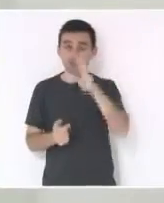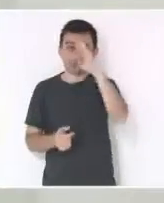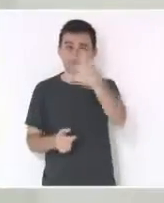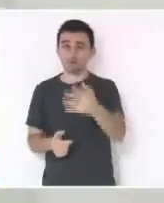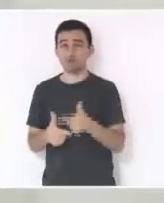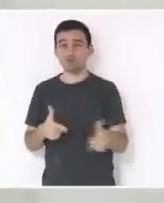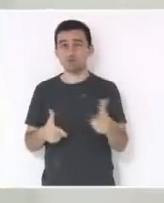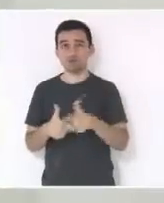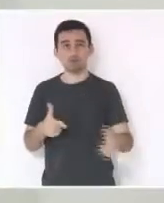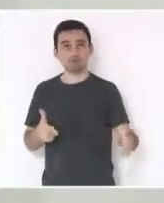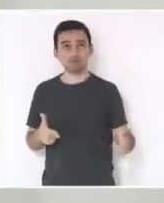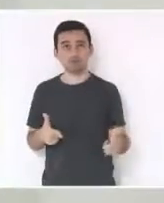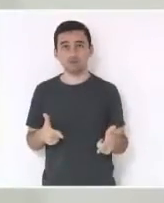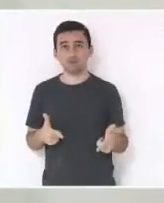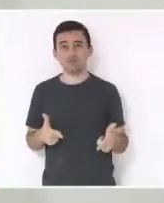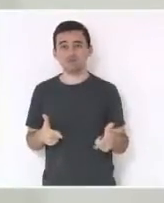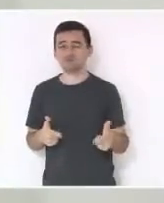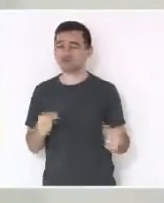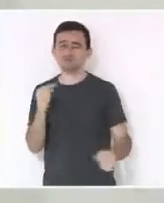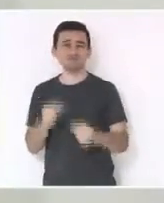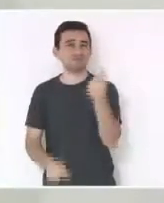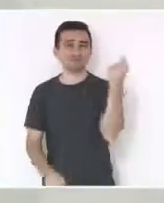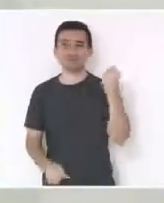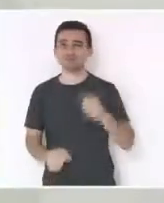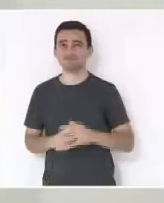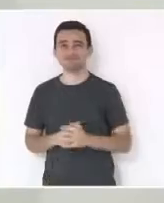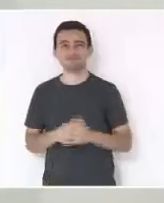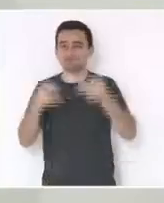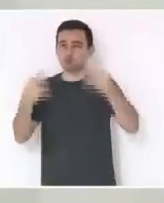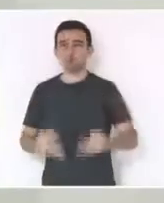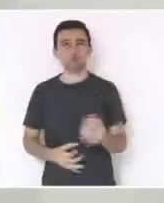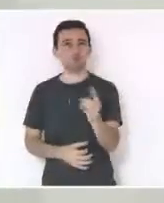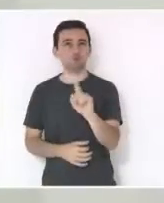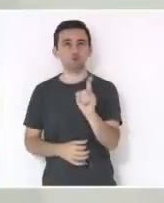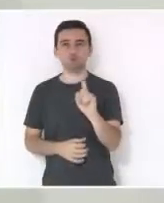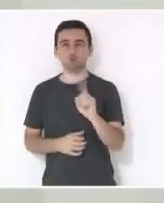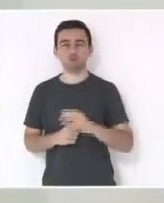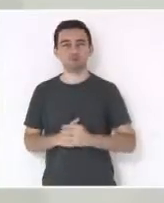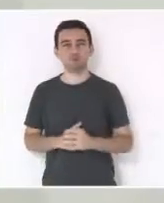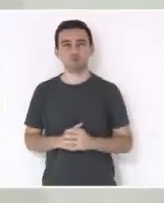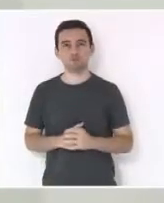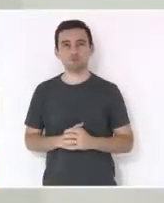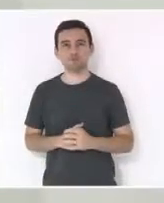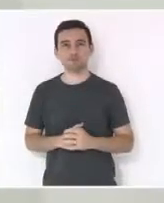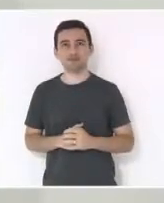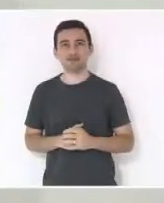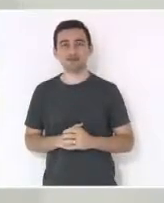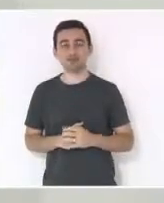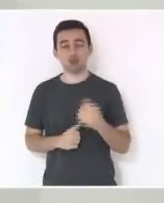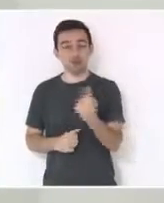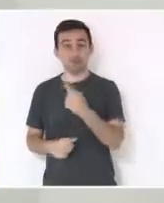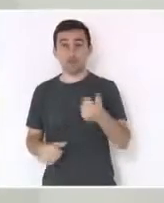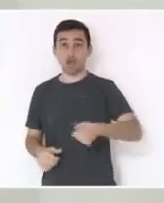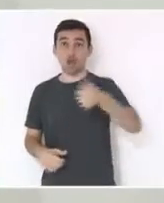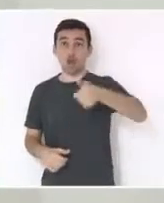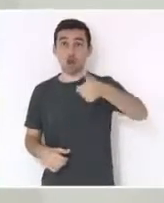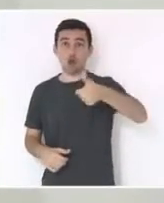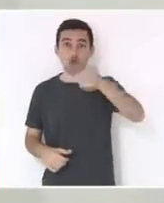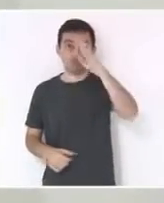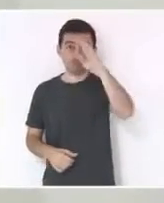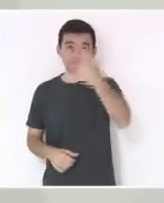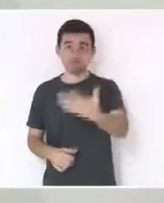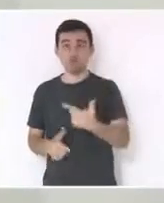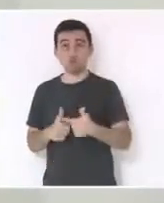prometo resolver isso não é justo nem sempre a solução que nós vamos dar é a melhor solução o ideal é o